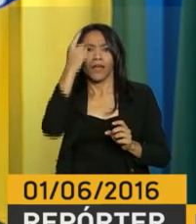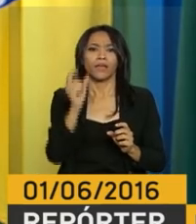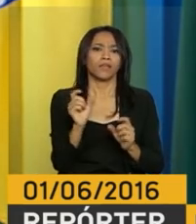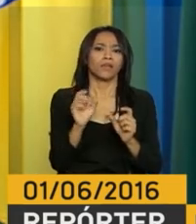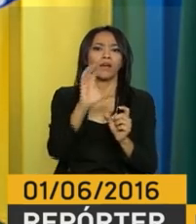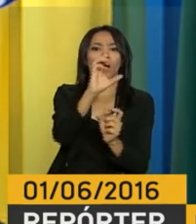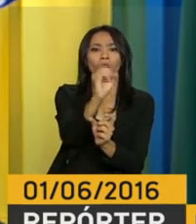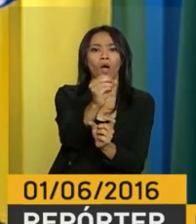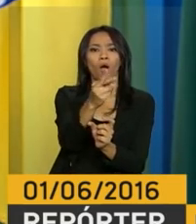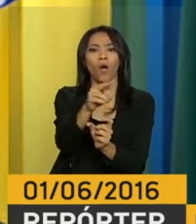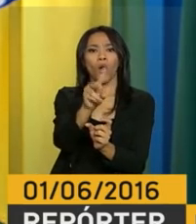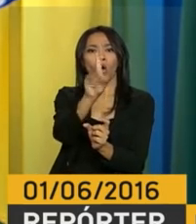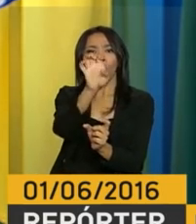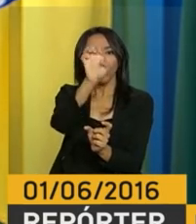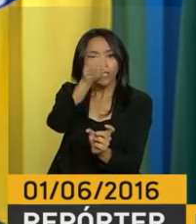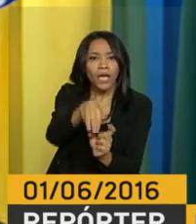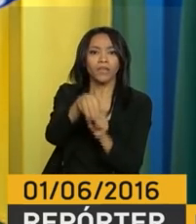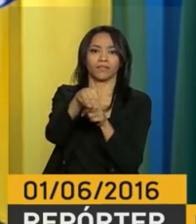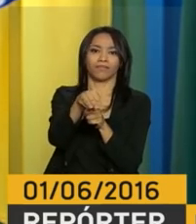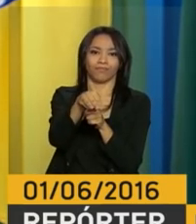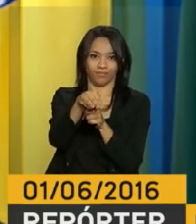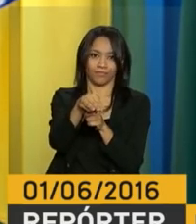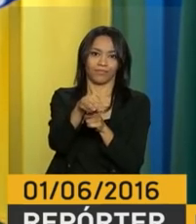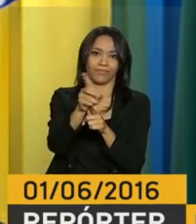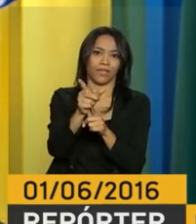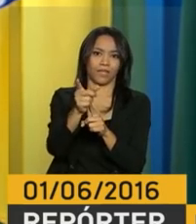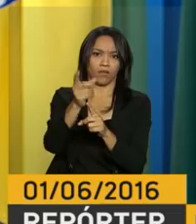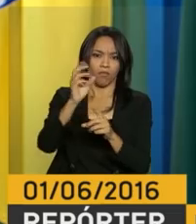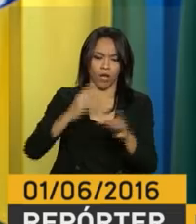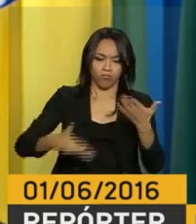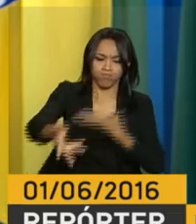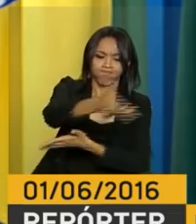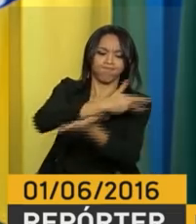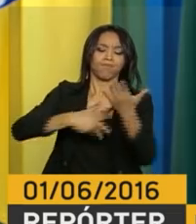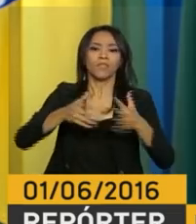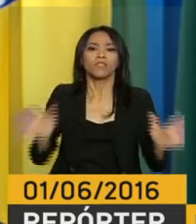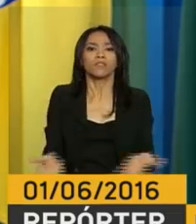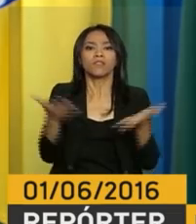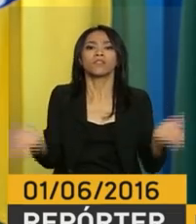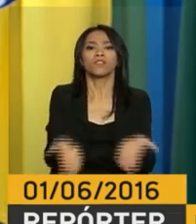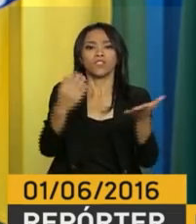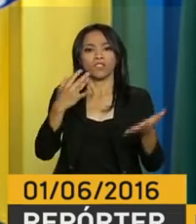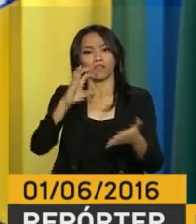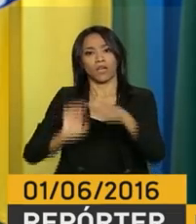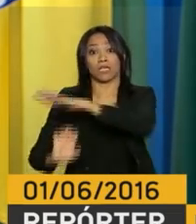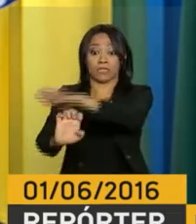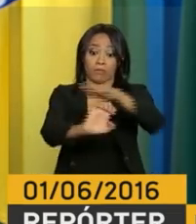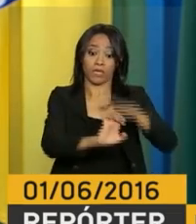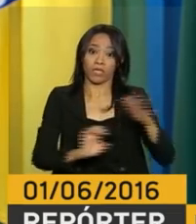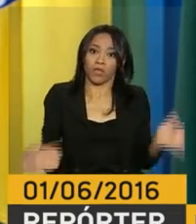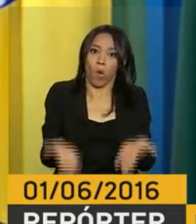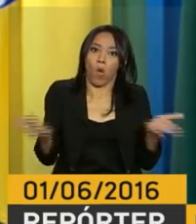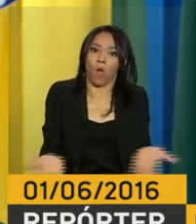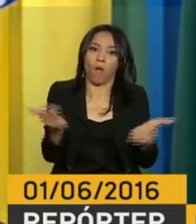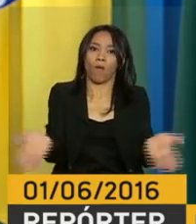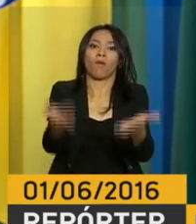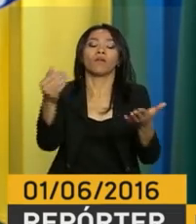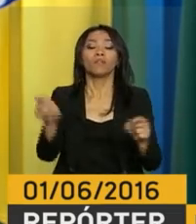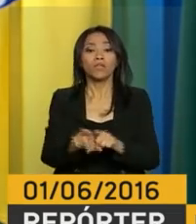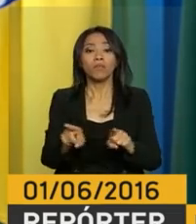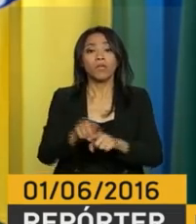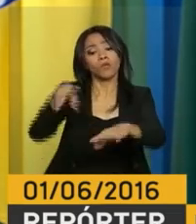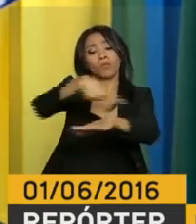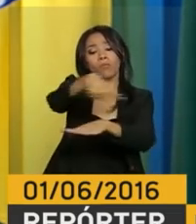que era Progresso e incentiva o empreendedor Ah um estado que cria condições para o